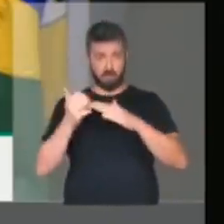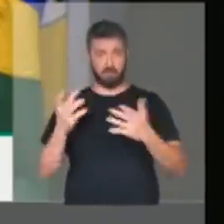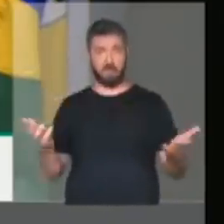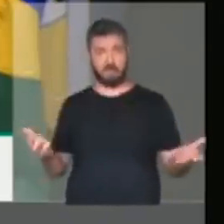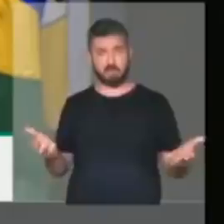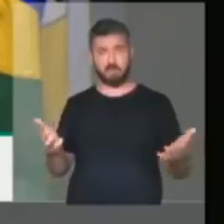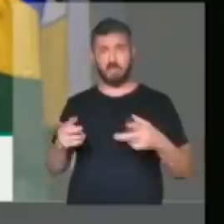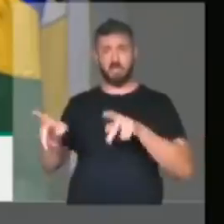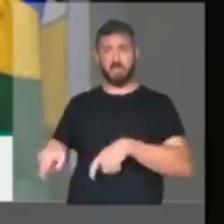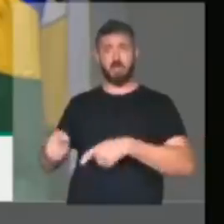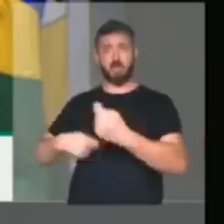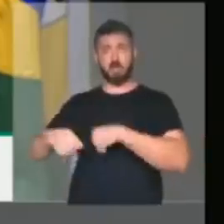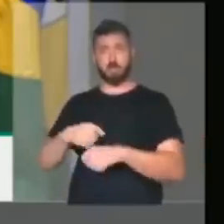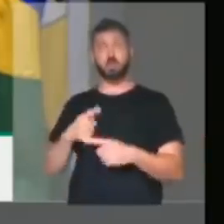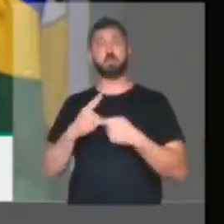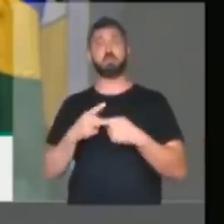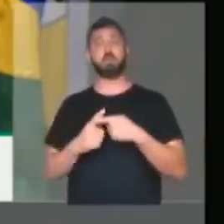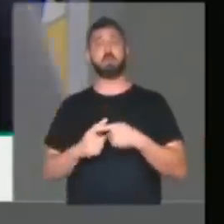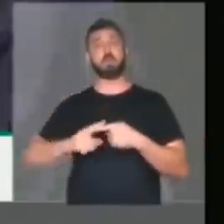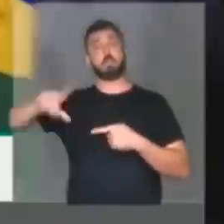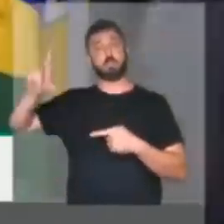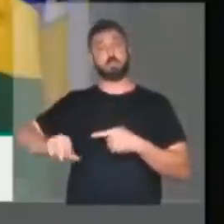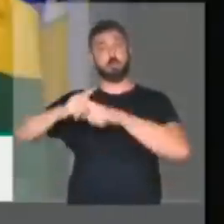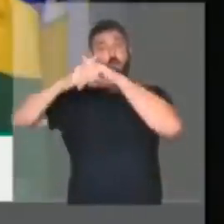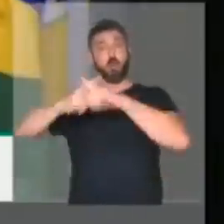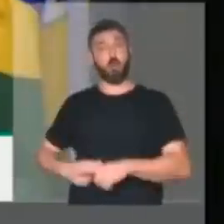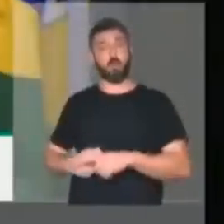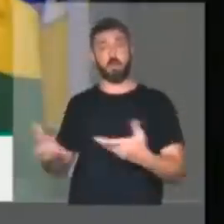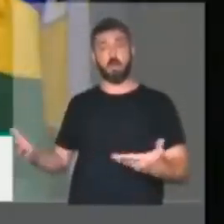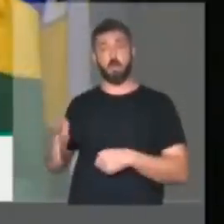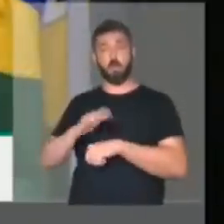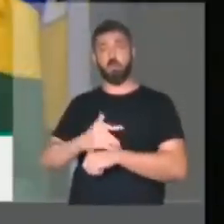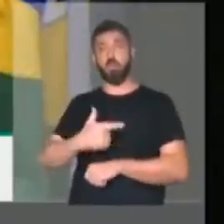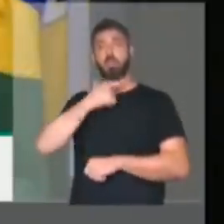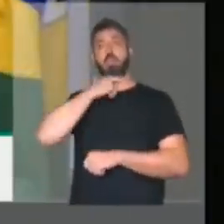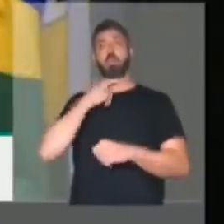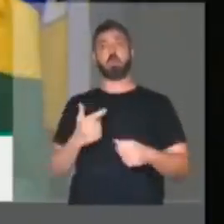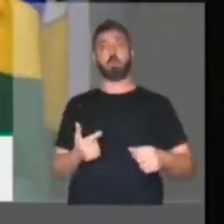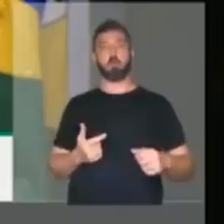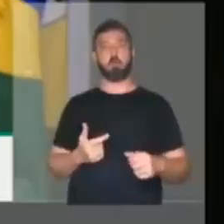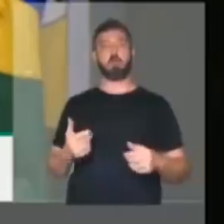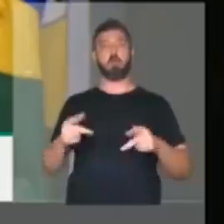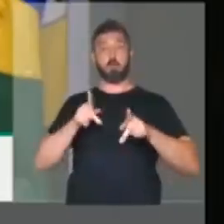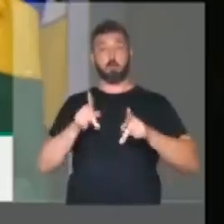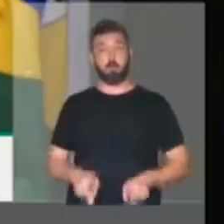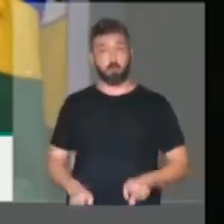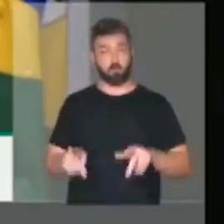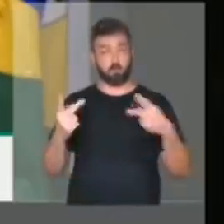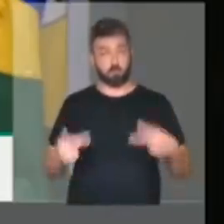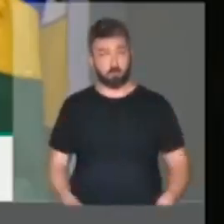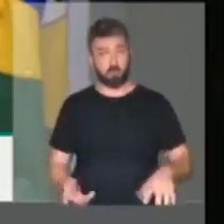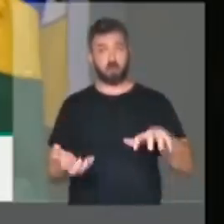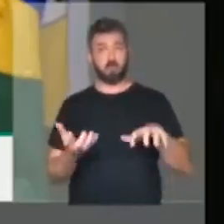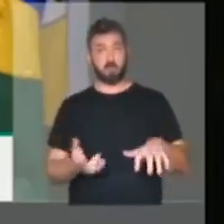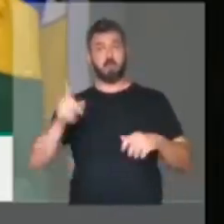no nosso agronegócio? Por que diminuir a nossa competitividade num momento de crise? Essa postura do parlamento